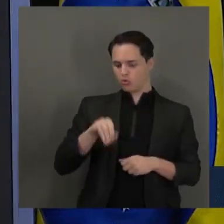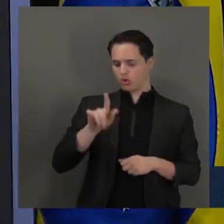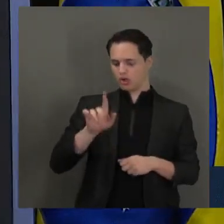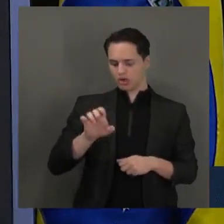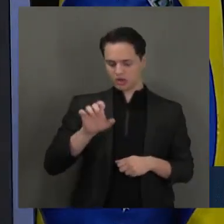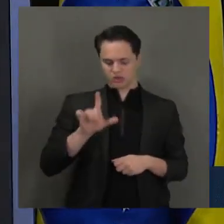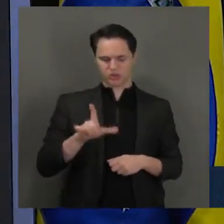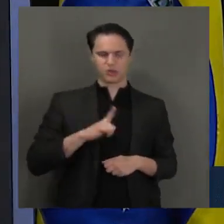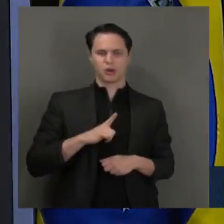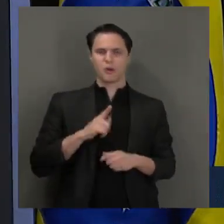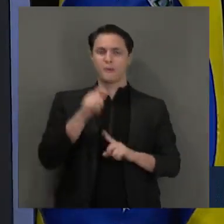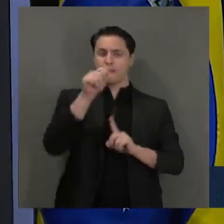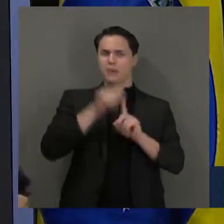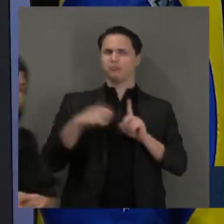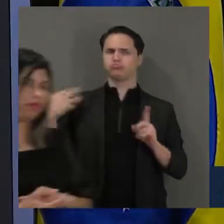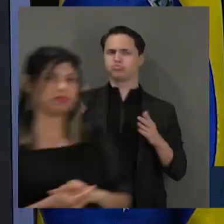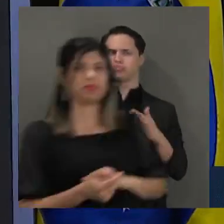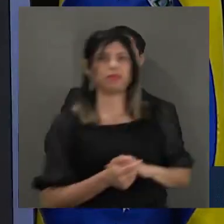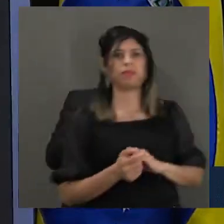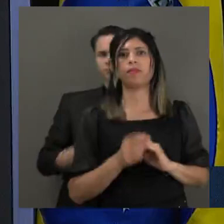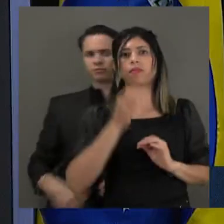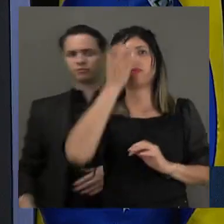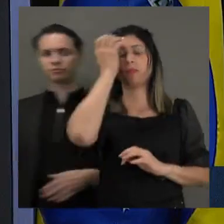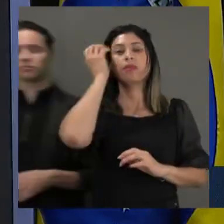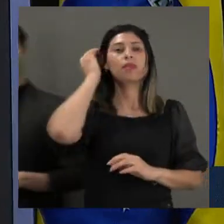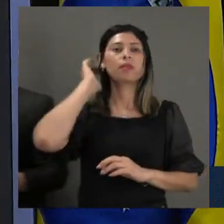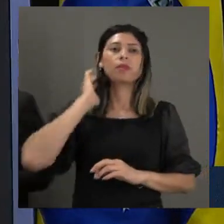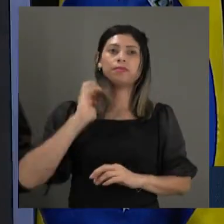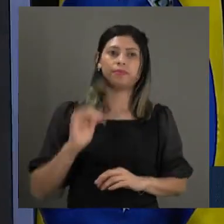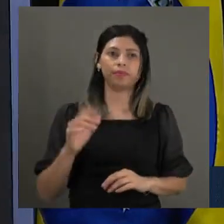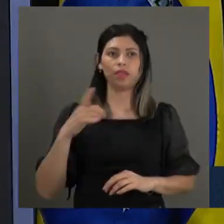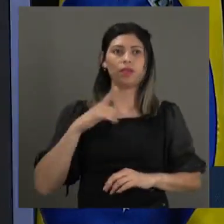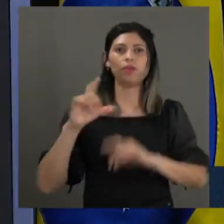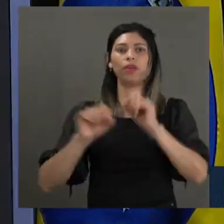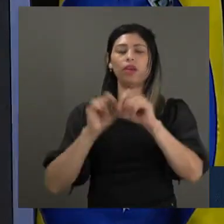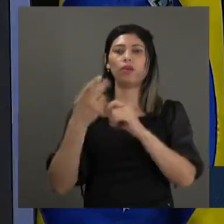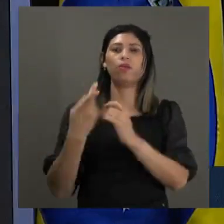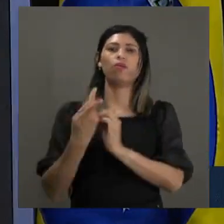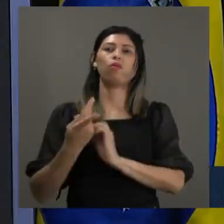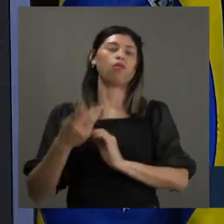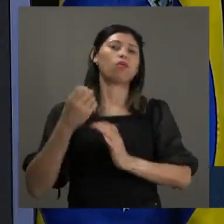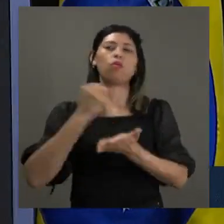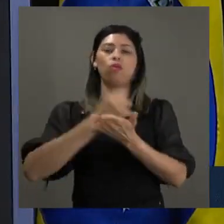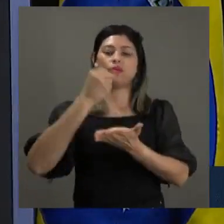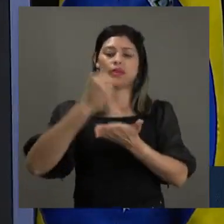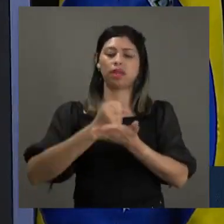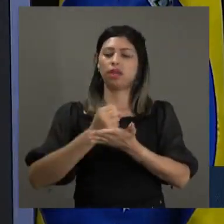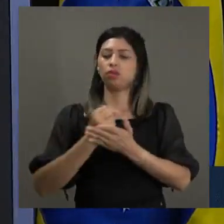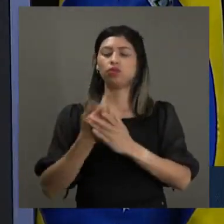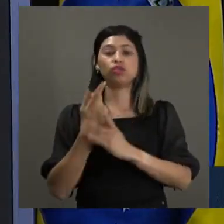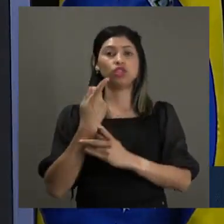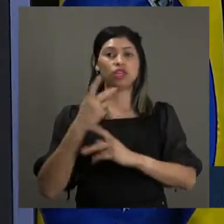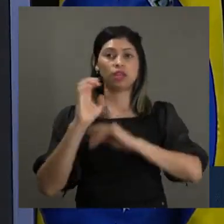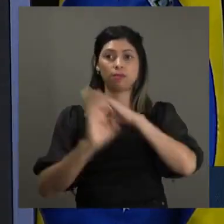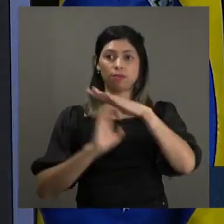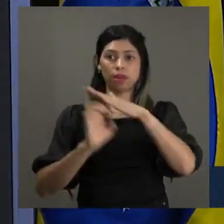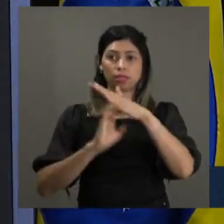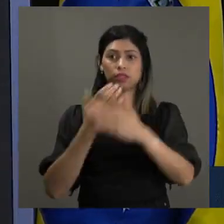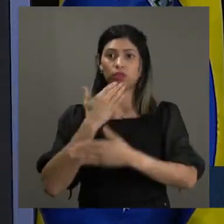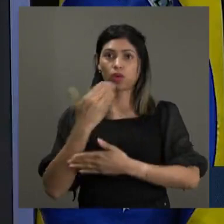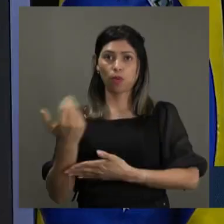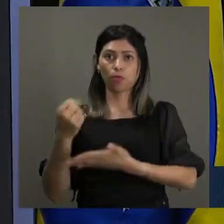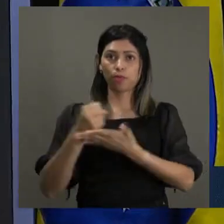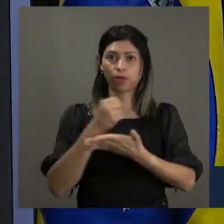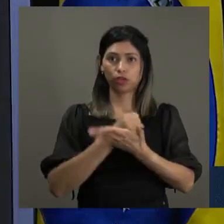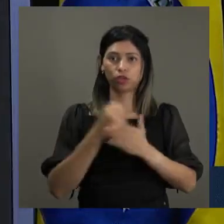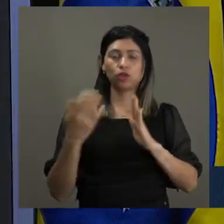para a retomada da produção através de um contrato de industrialização sobre encomenda por um período de